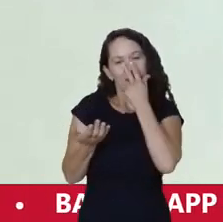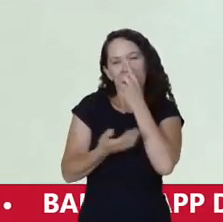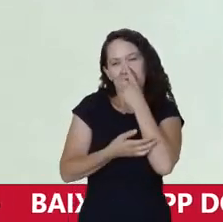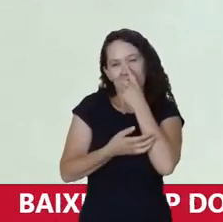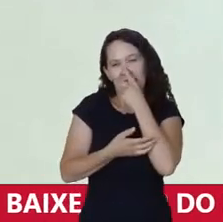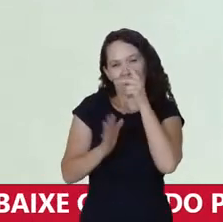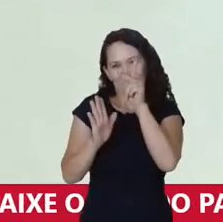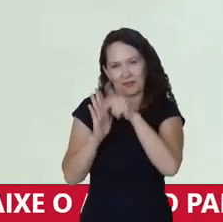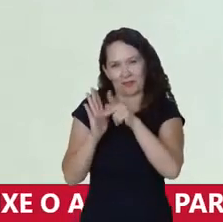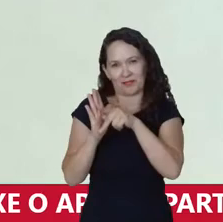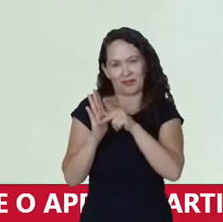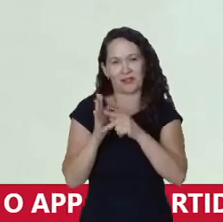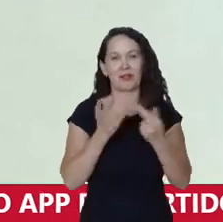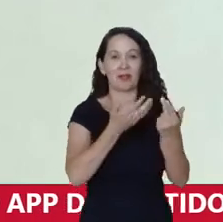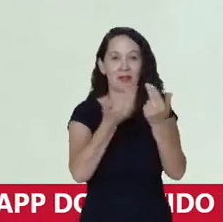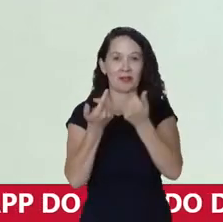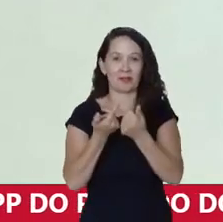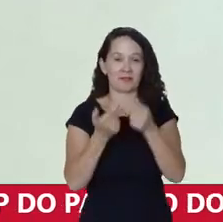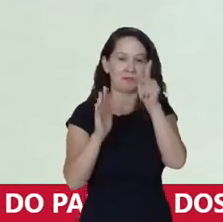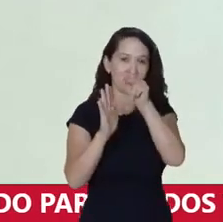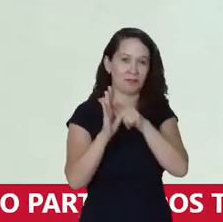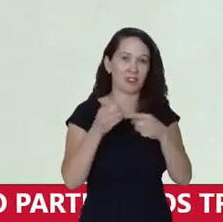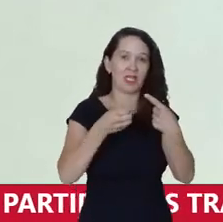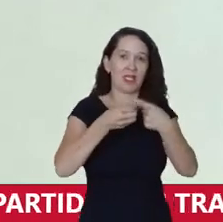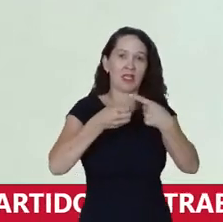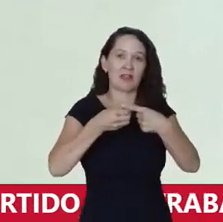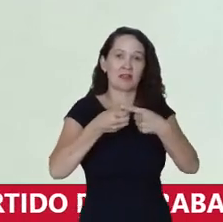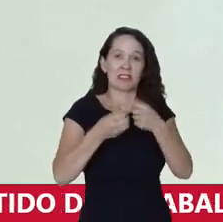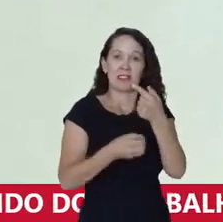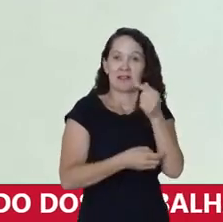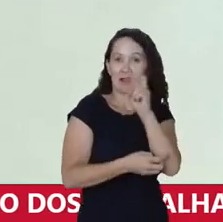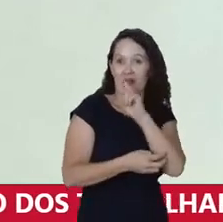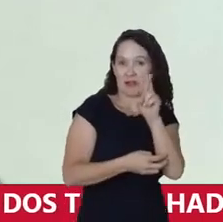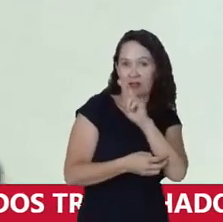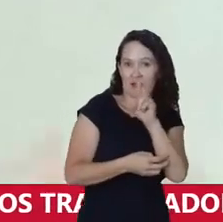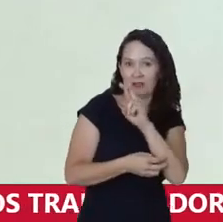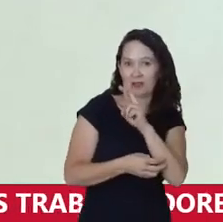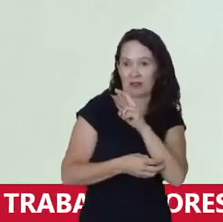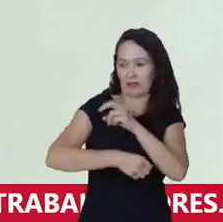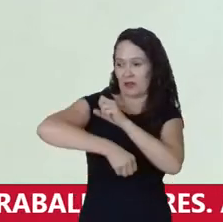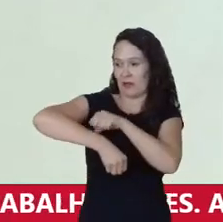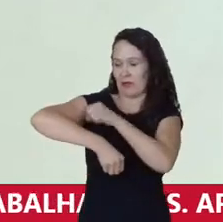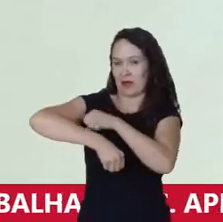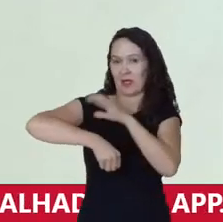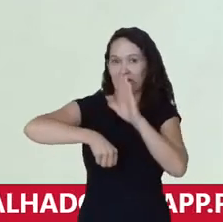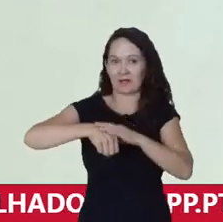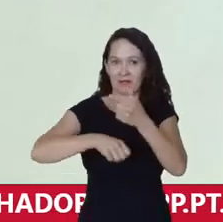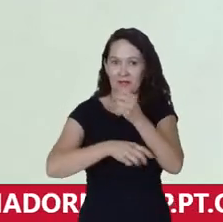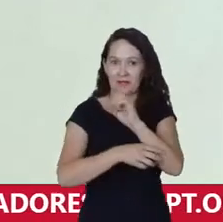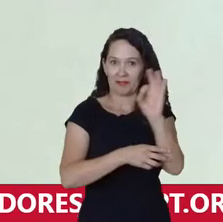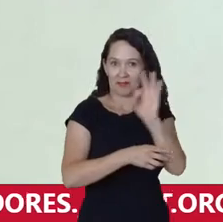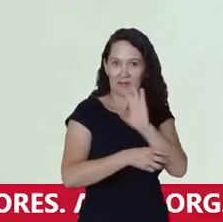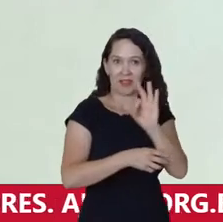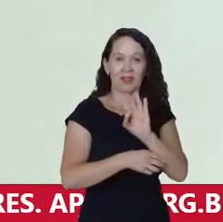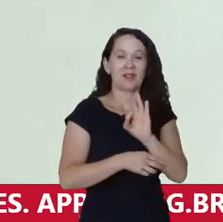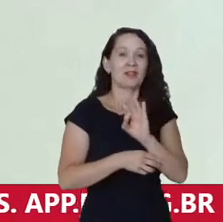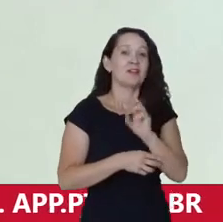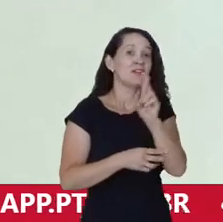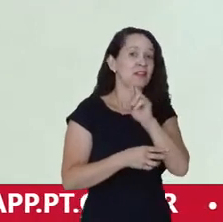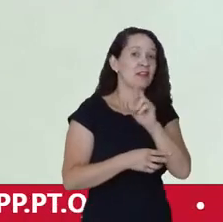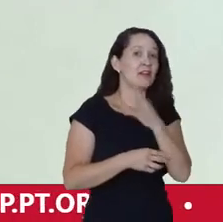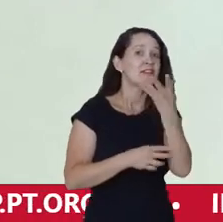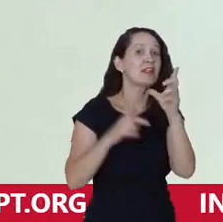mesmo projeto. O projeto que está a gasolina a R$ 7,00, que o gás é mais de R$ 100,00, é o mesmo projeto que quer